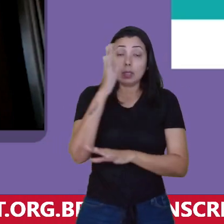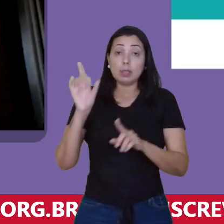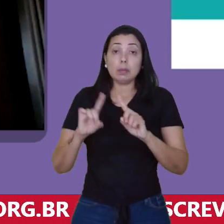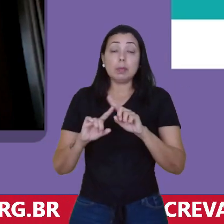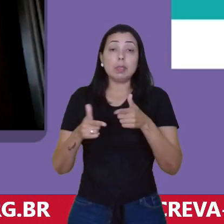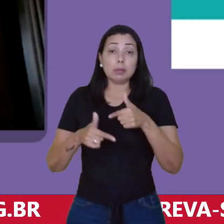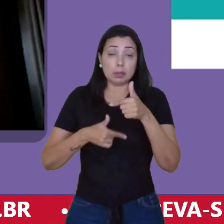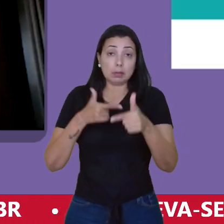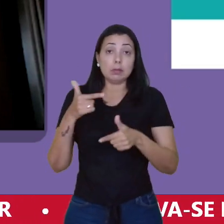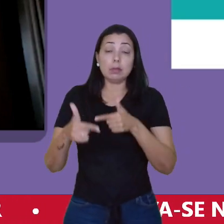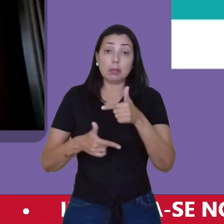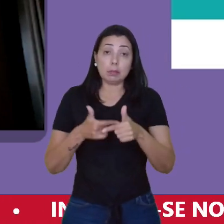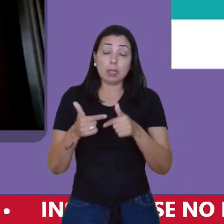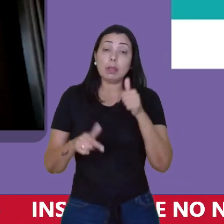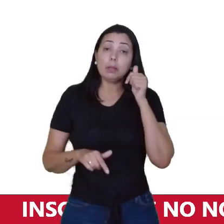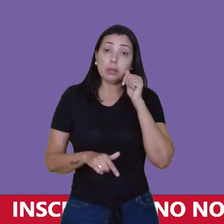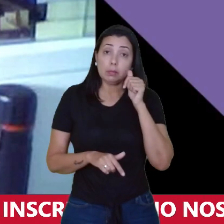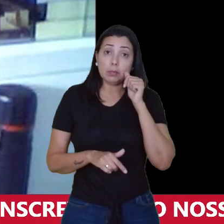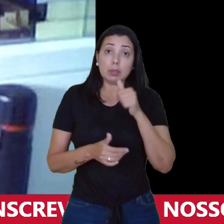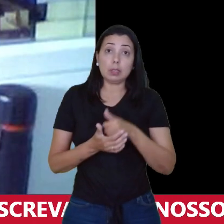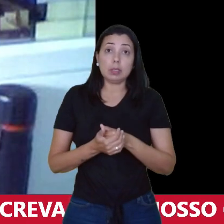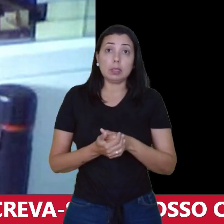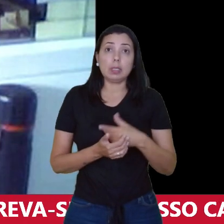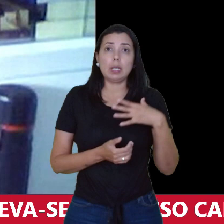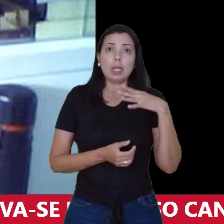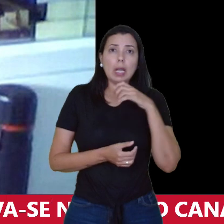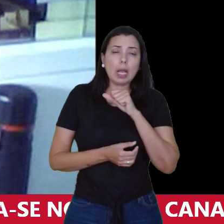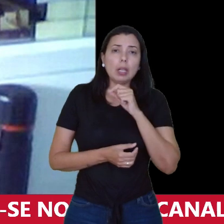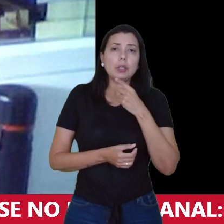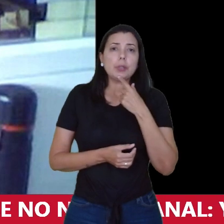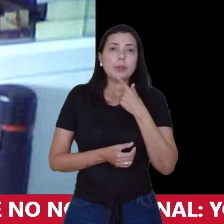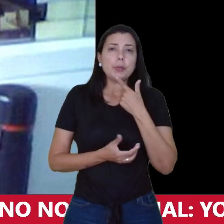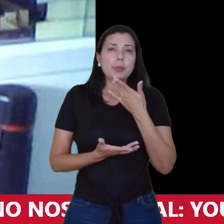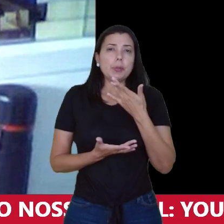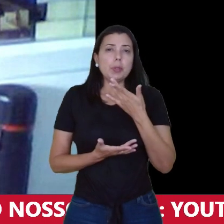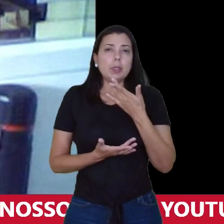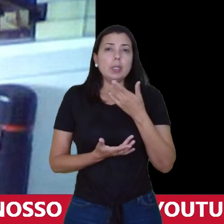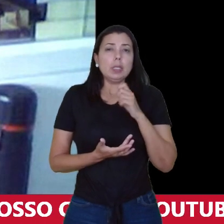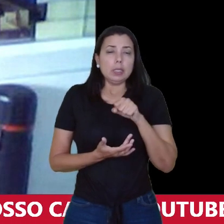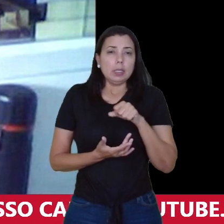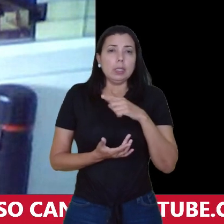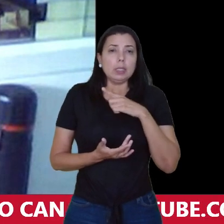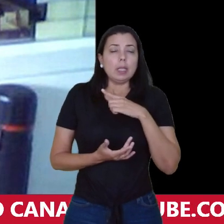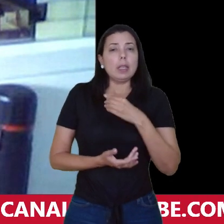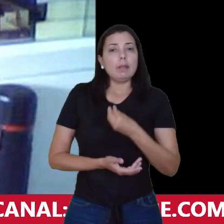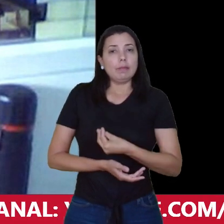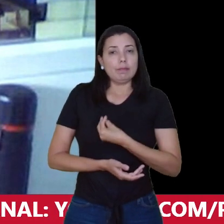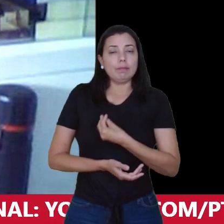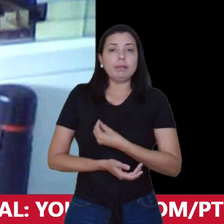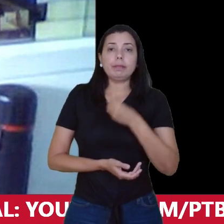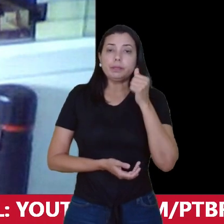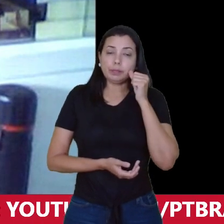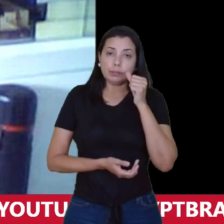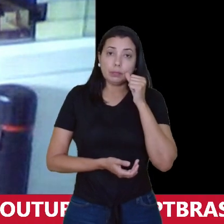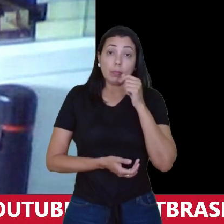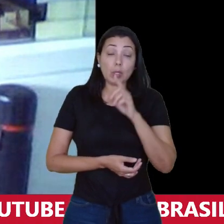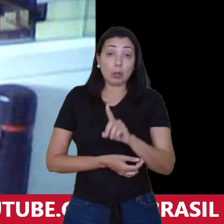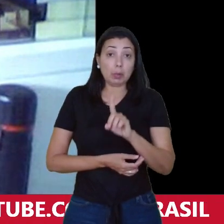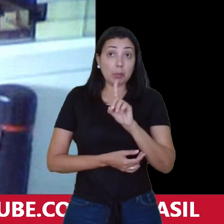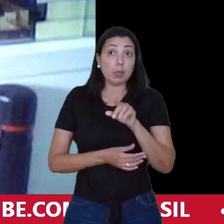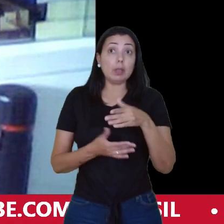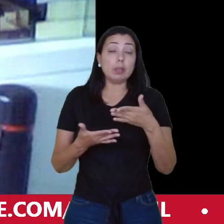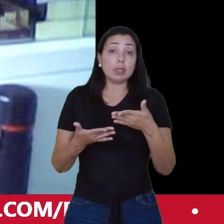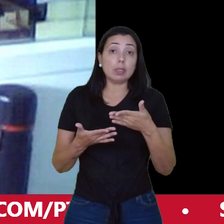parte do trabalho das mulheres, né? Acho que há muitos impactos na vida das mulheres. O primeiro